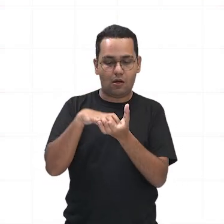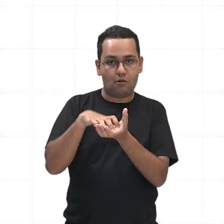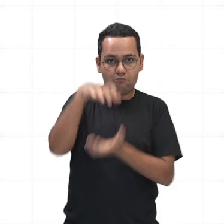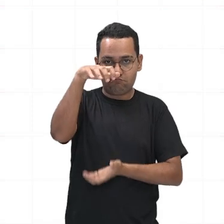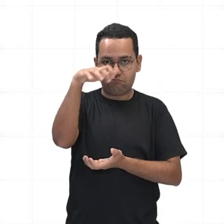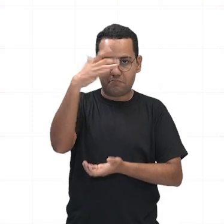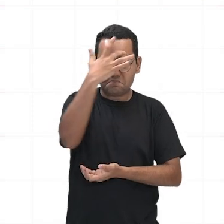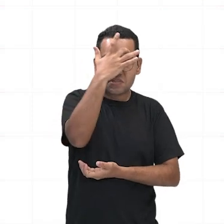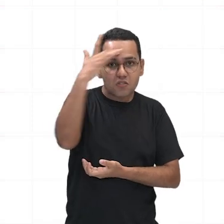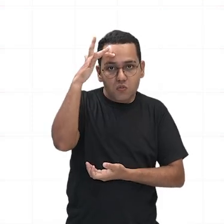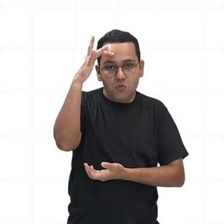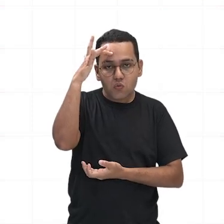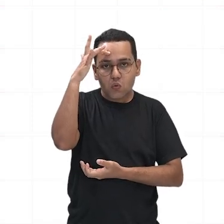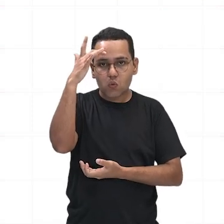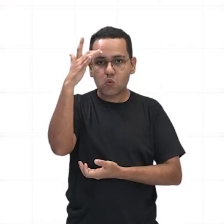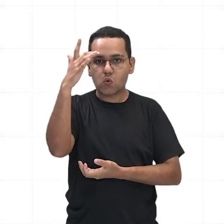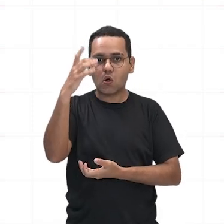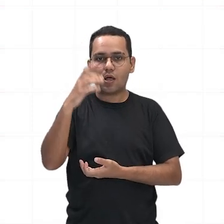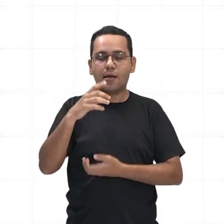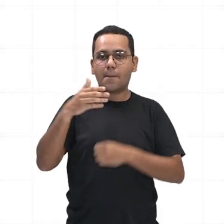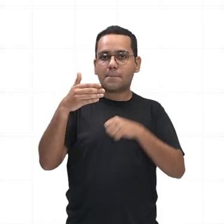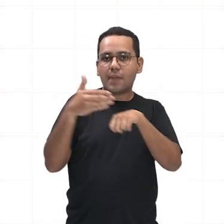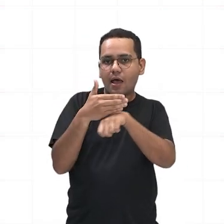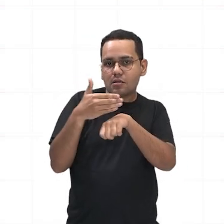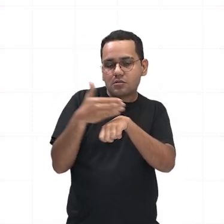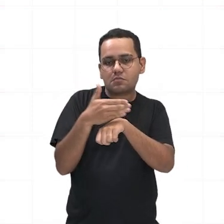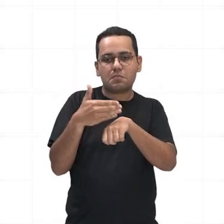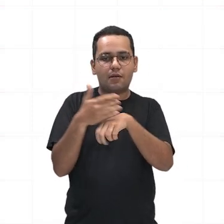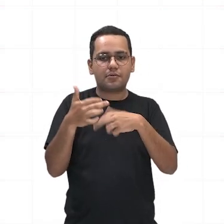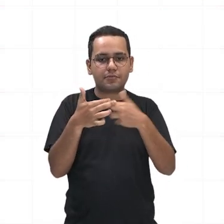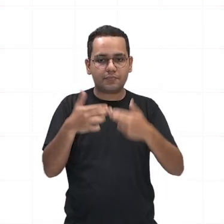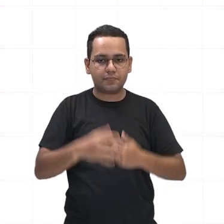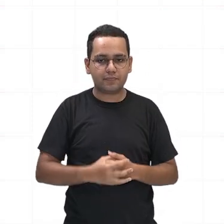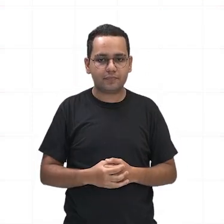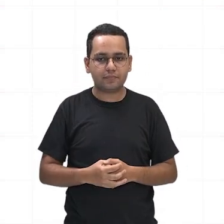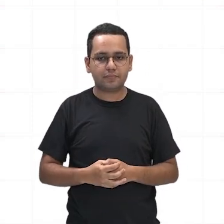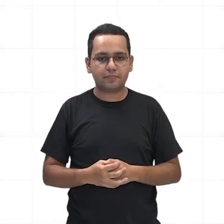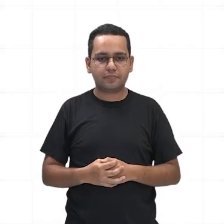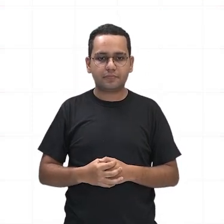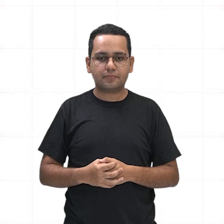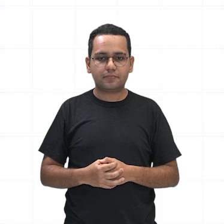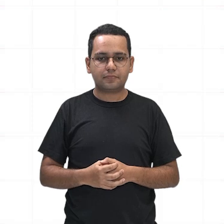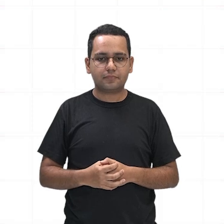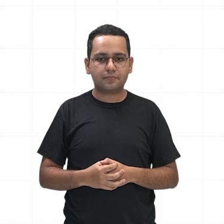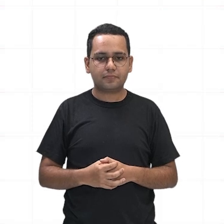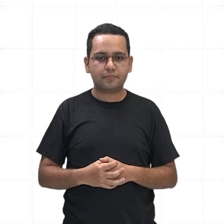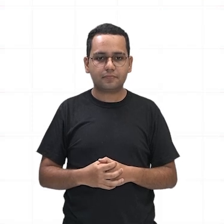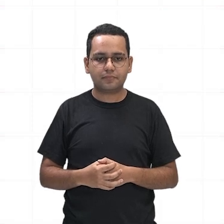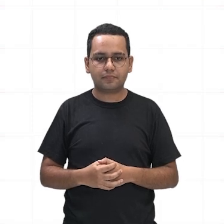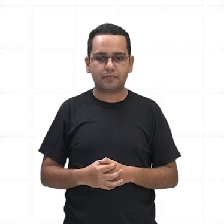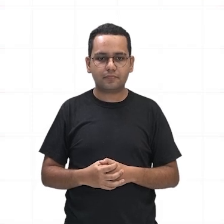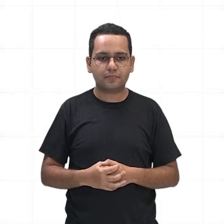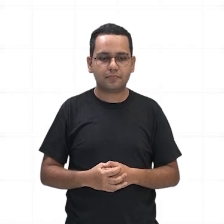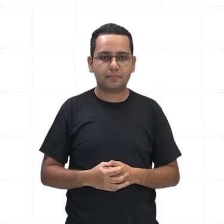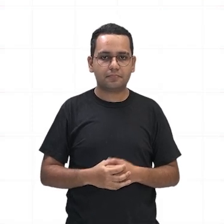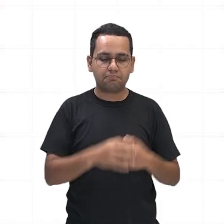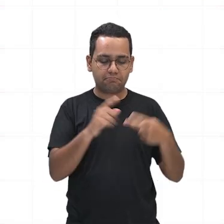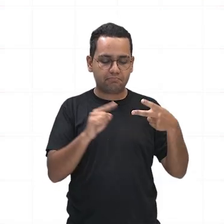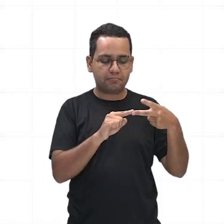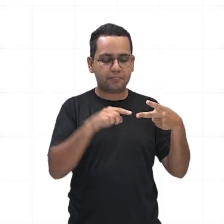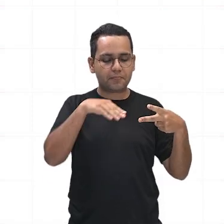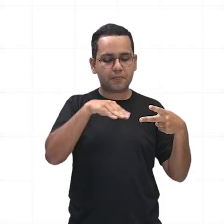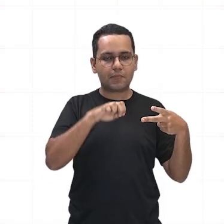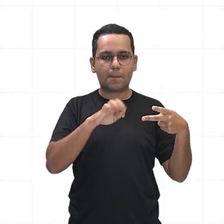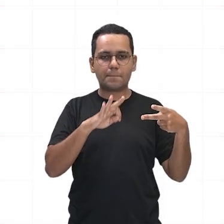não participavam então da vida social, né? Não tomavam as decisões para a cidade. Temos então aí os metecos, eles eram